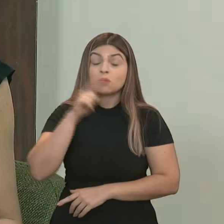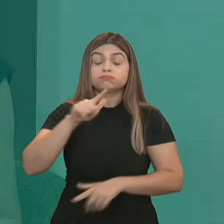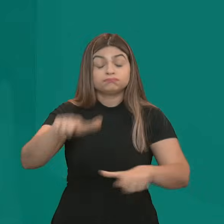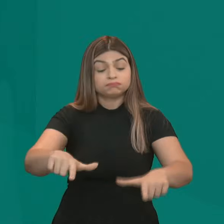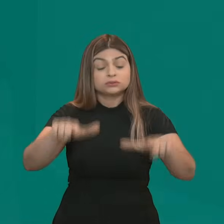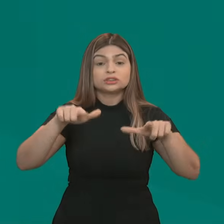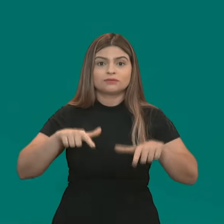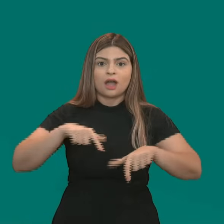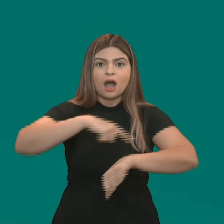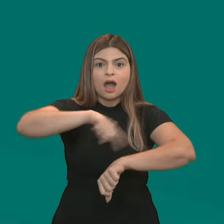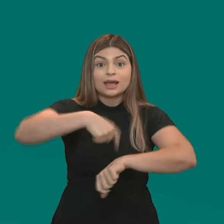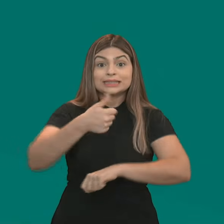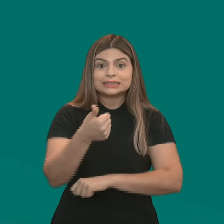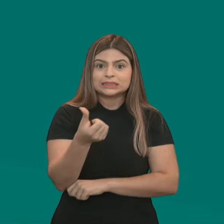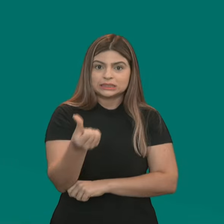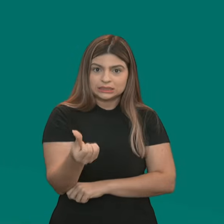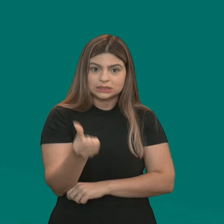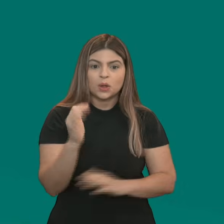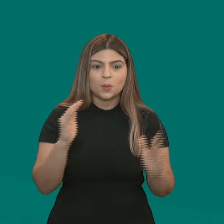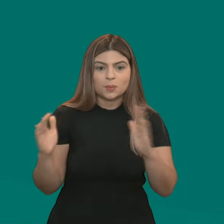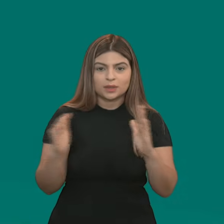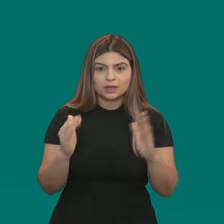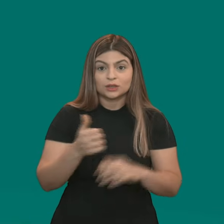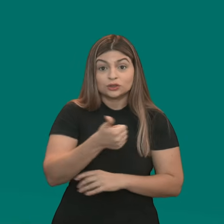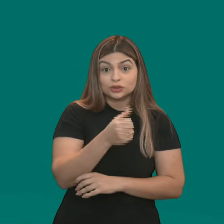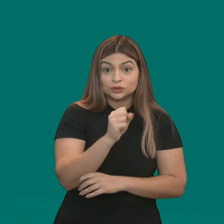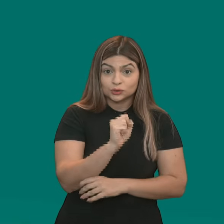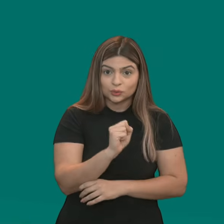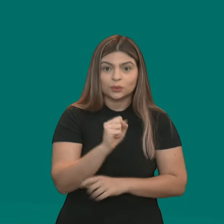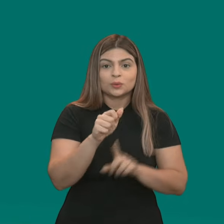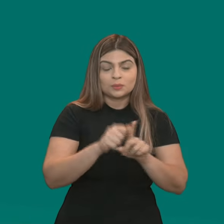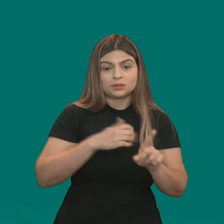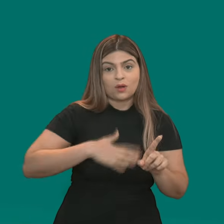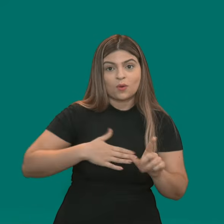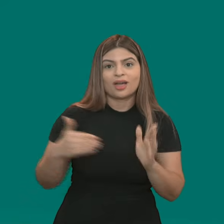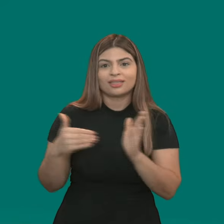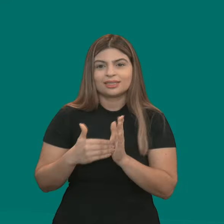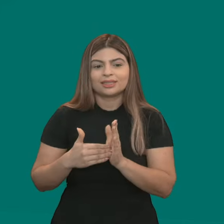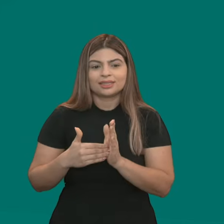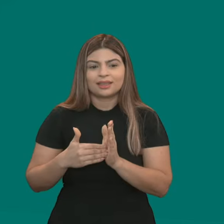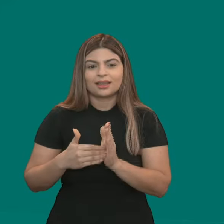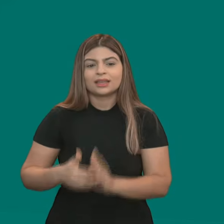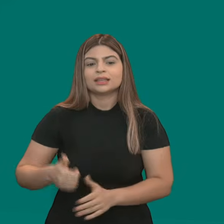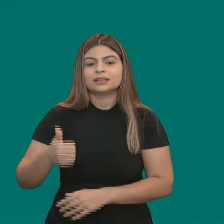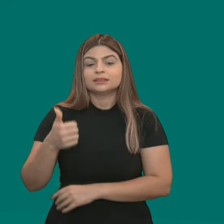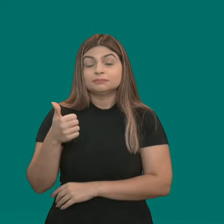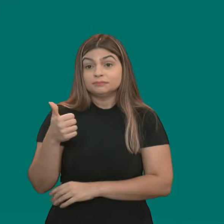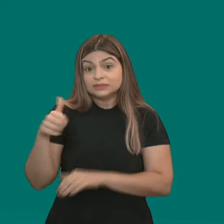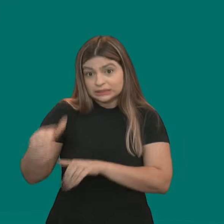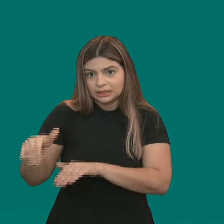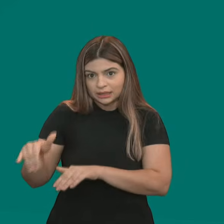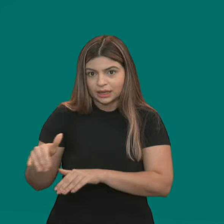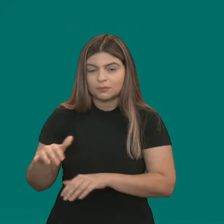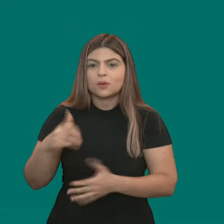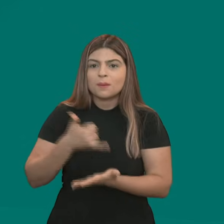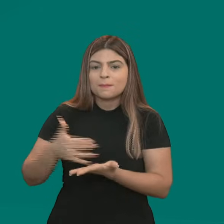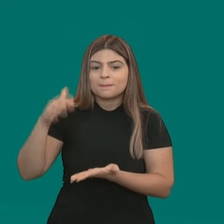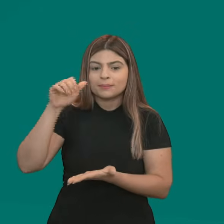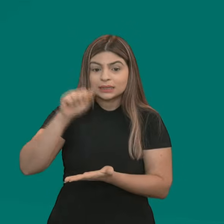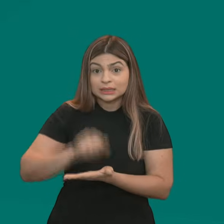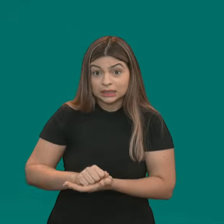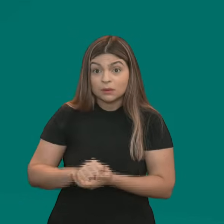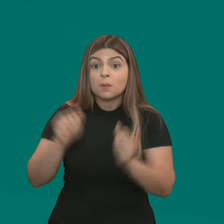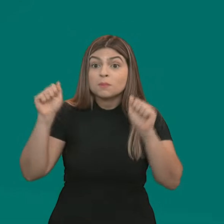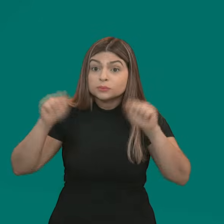aulas acontecem entre os dias 18 de agosto e 8 de setembro. As matrículas vão até o dia 16 de agosto, em um formulário que está disponível